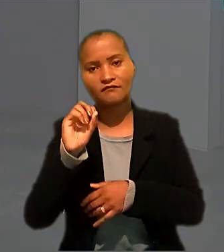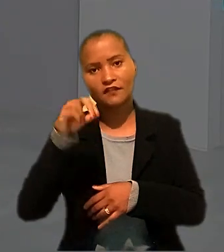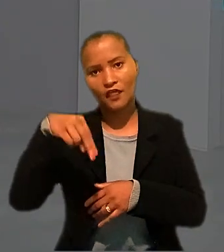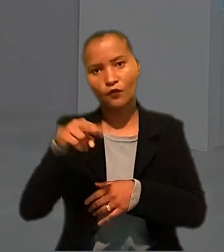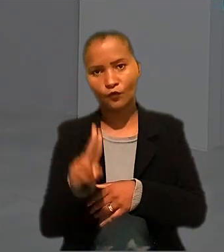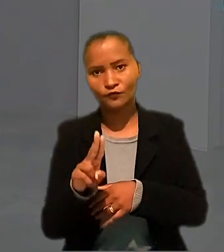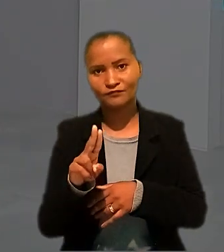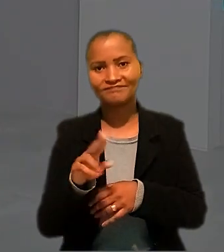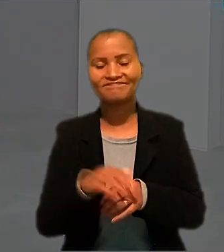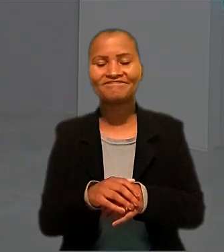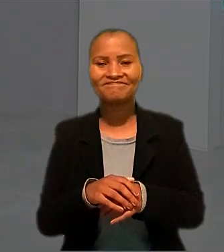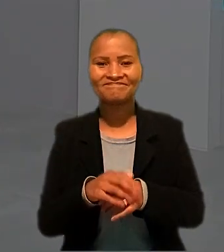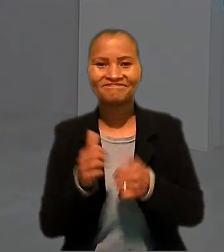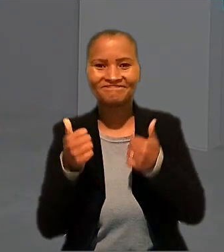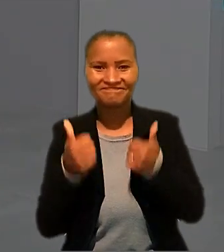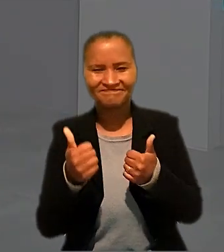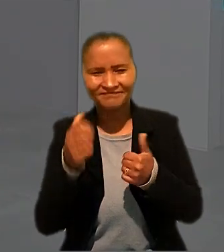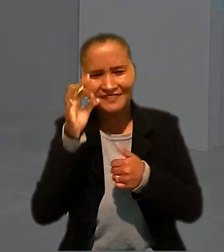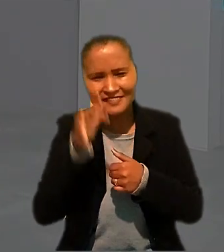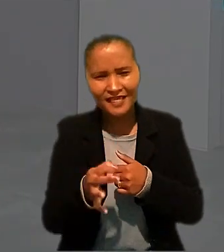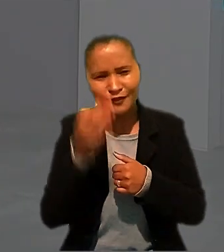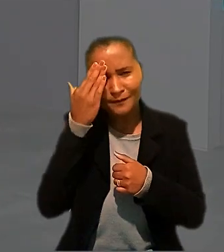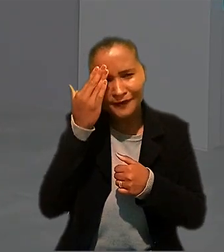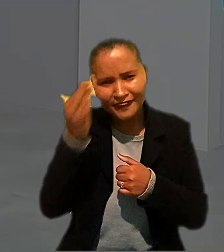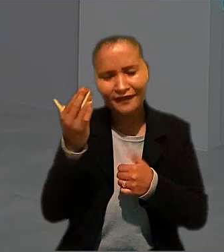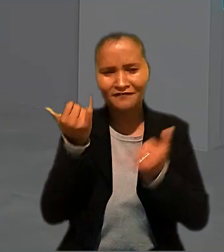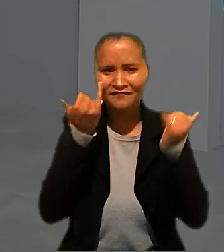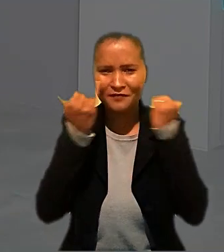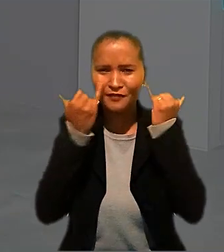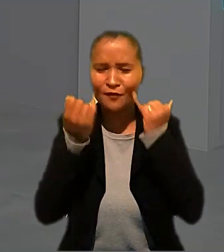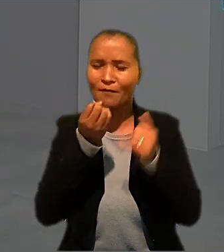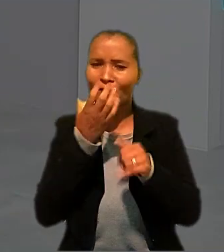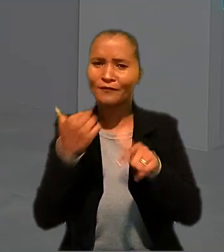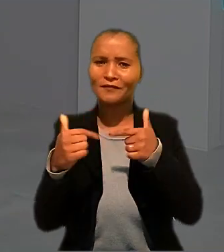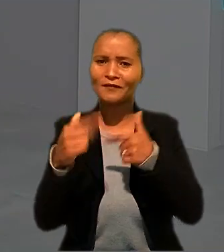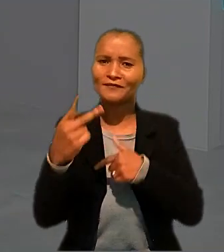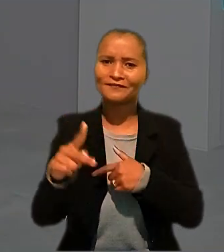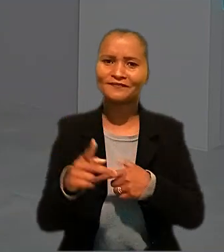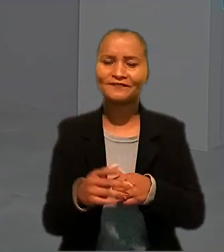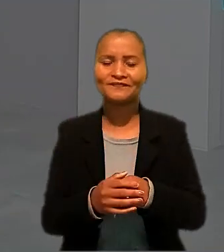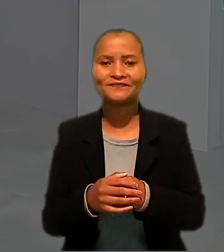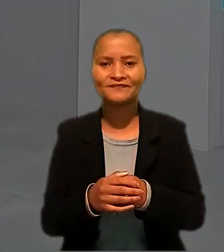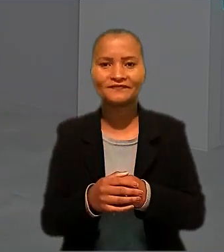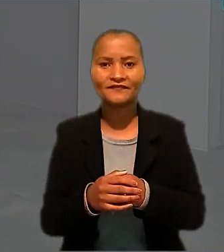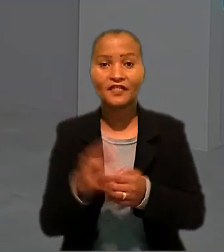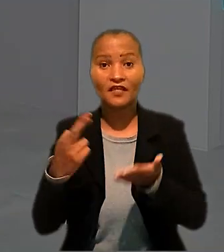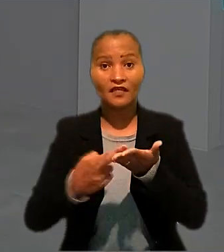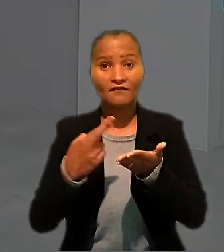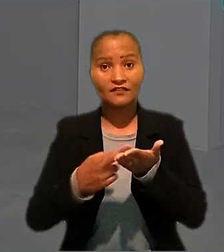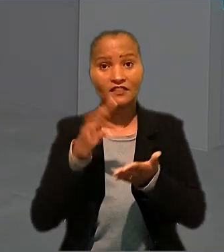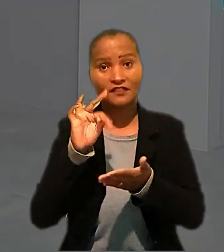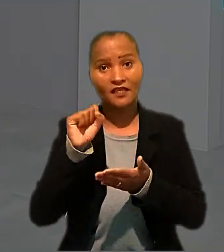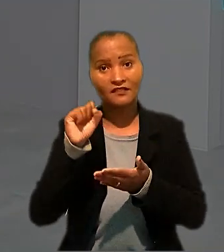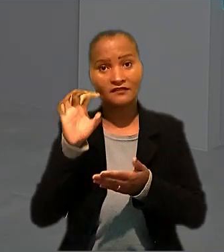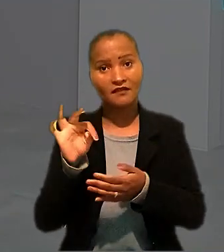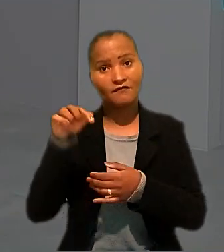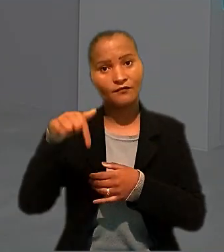Luana, Anderson. Tá certo, Michele, muito obrigado pelas informações. Bom trabalho para você. E o Revista